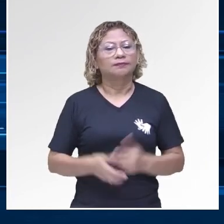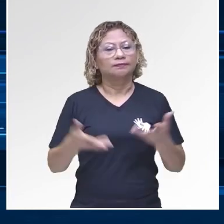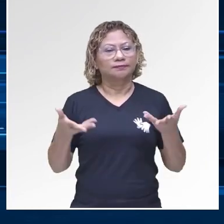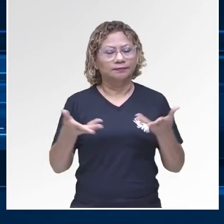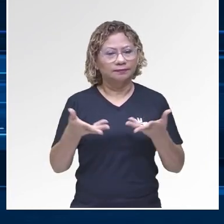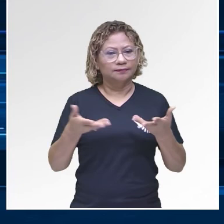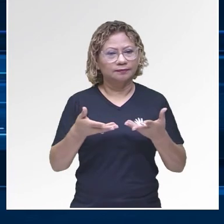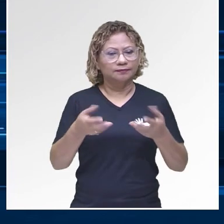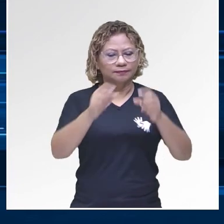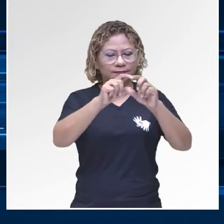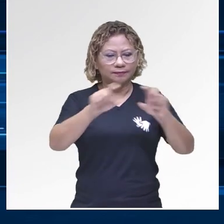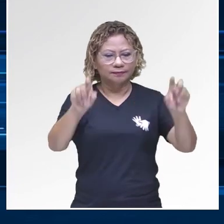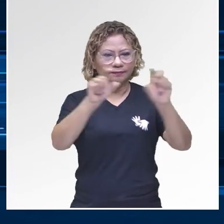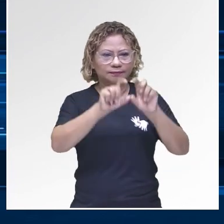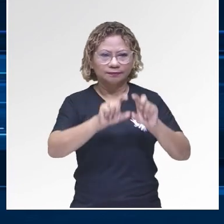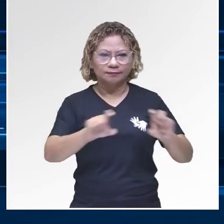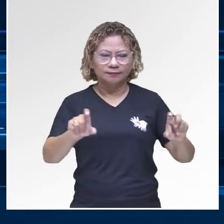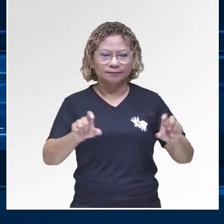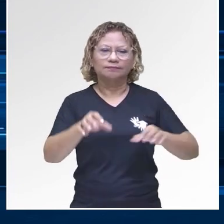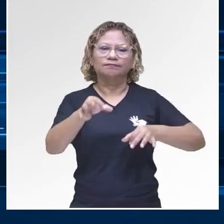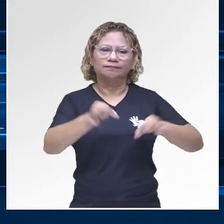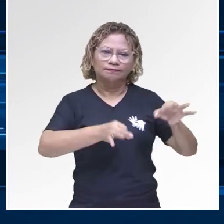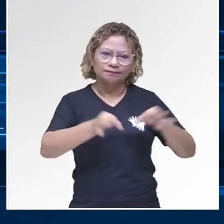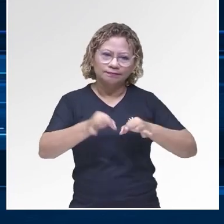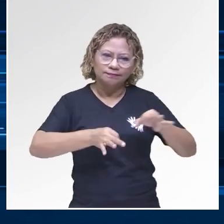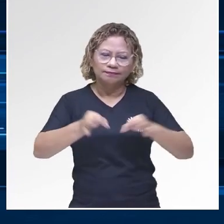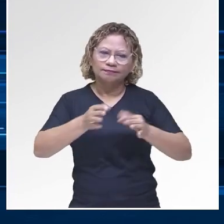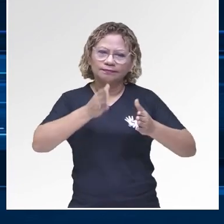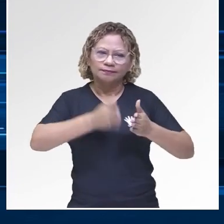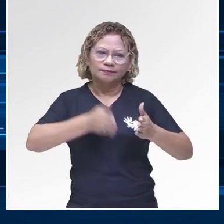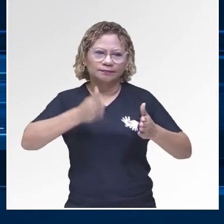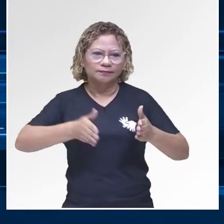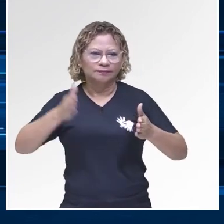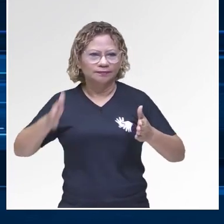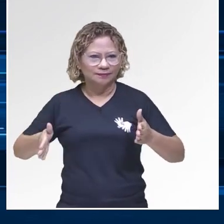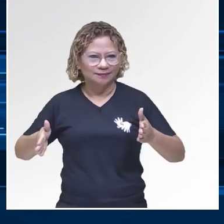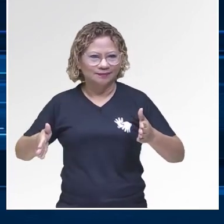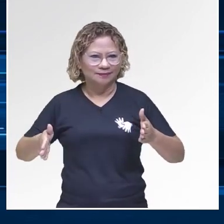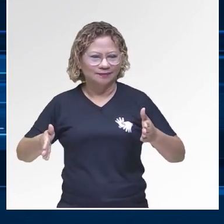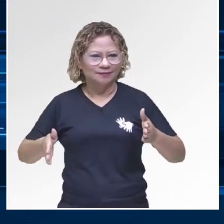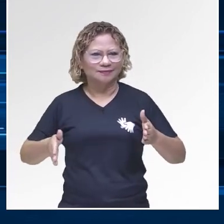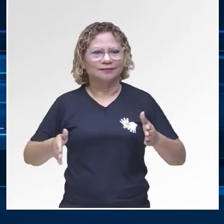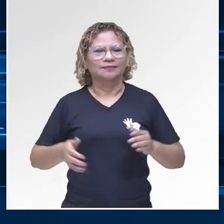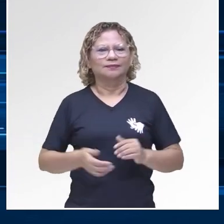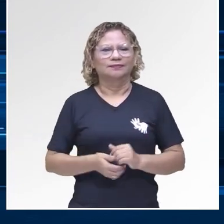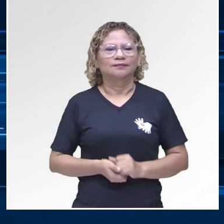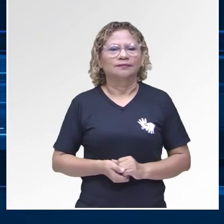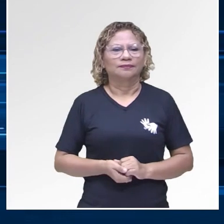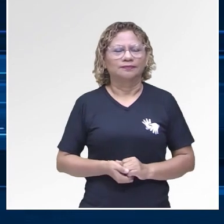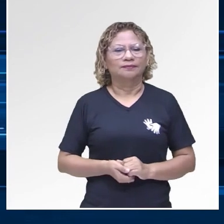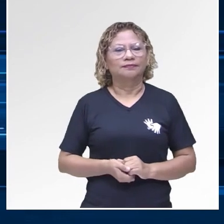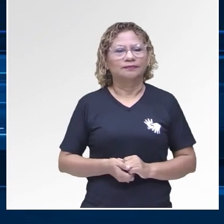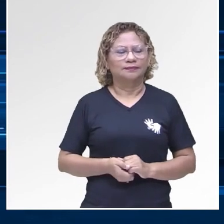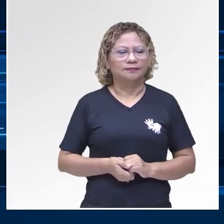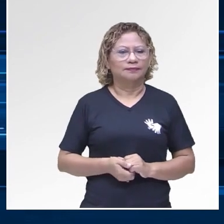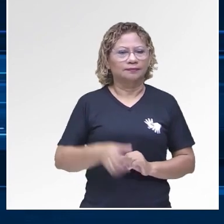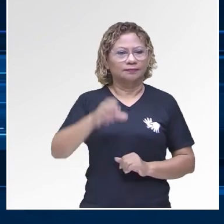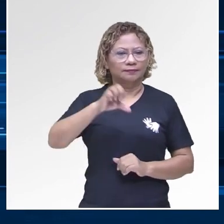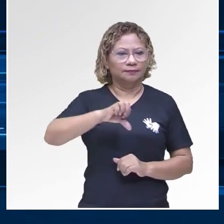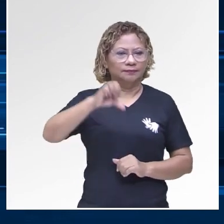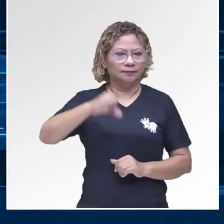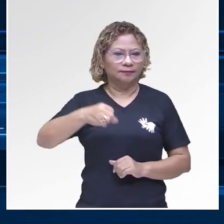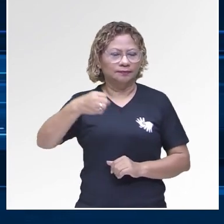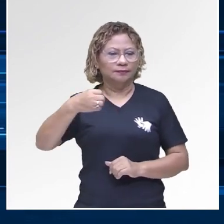a gente repete o enésimo termo, repete o 105 e multiplica aqui. 7 vezes n, 7n.